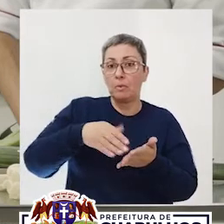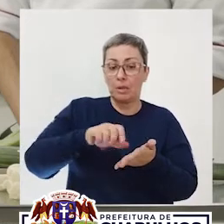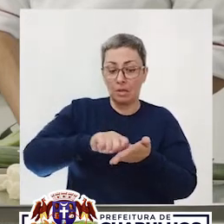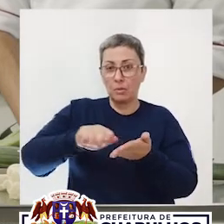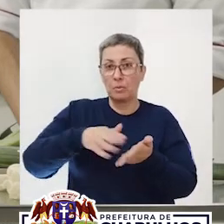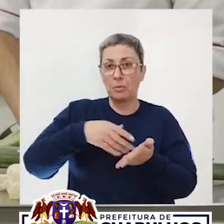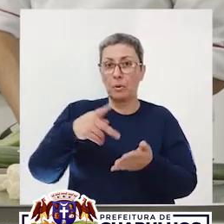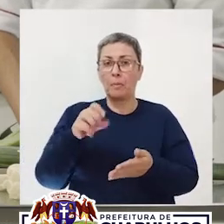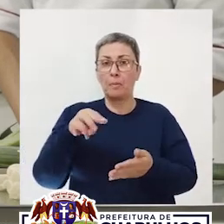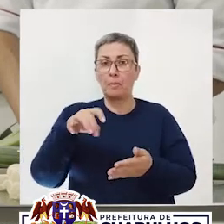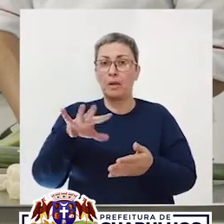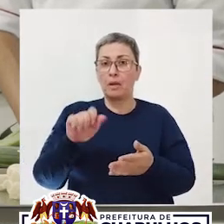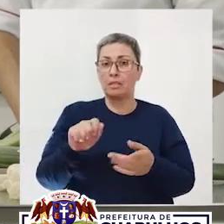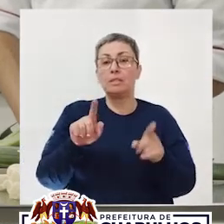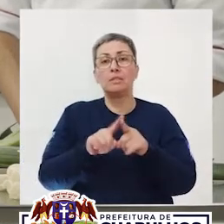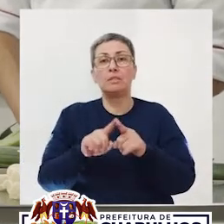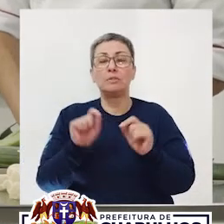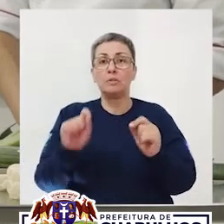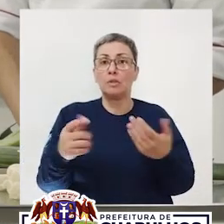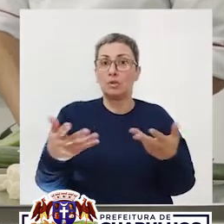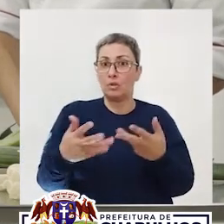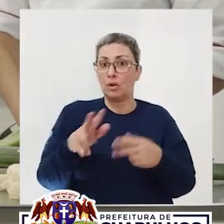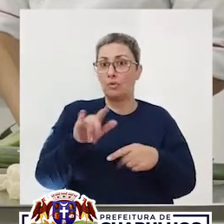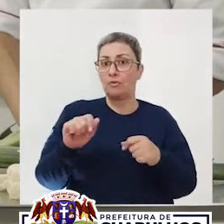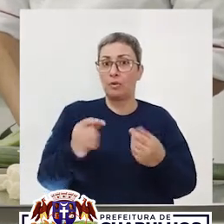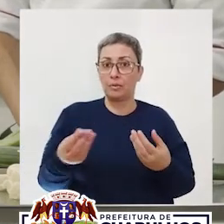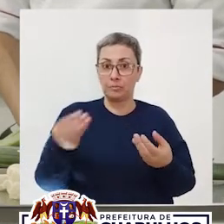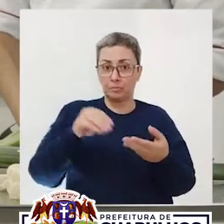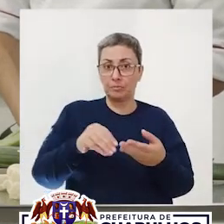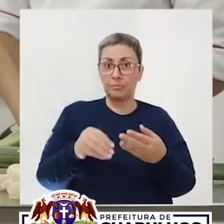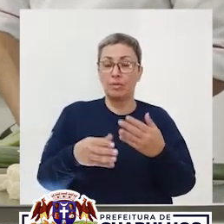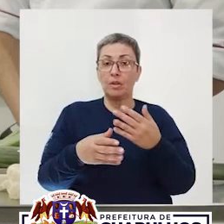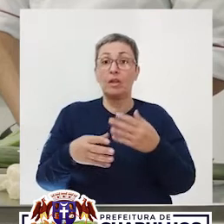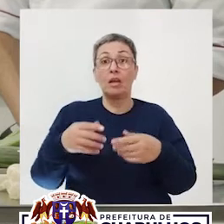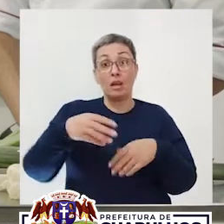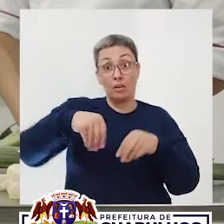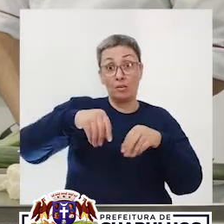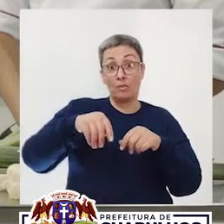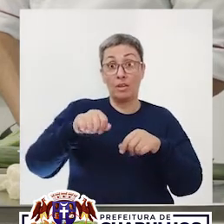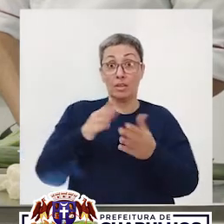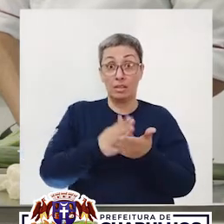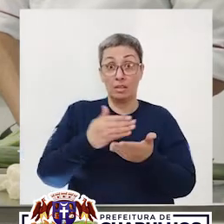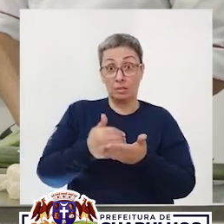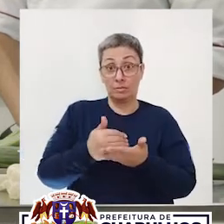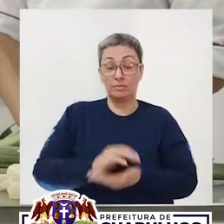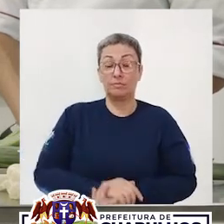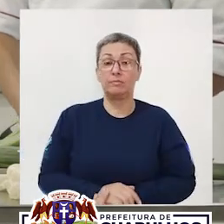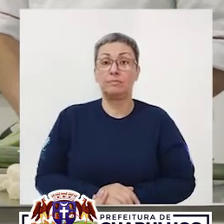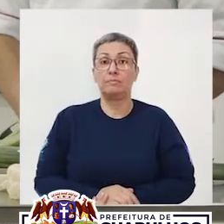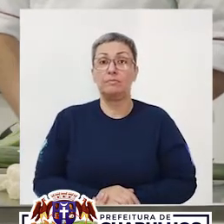tá? Então, ela já está em ponto de pomada. Agora nós vamos colocar a farinha de trigo